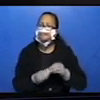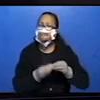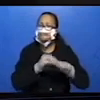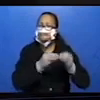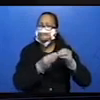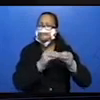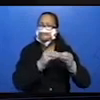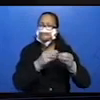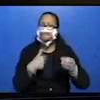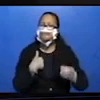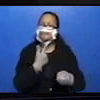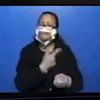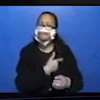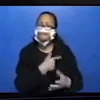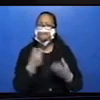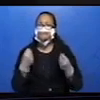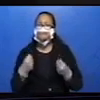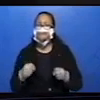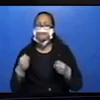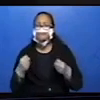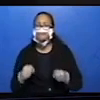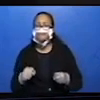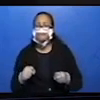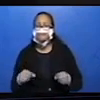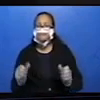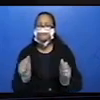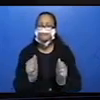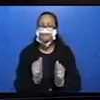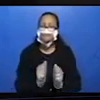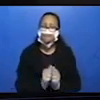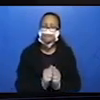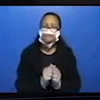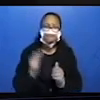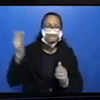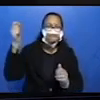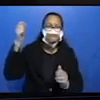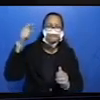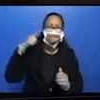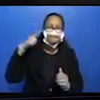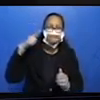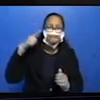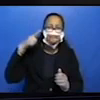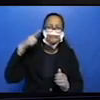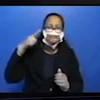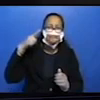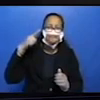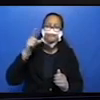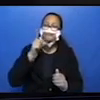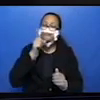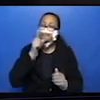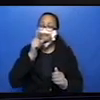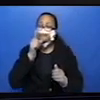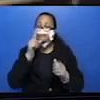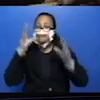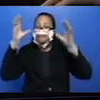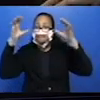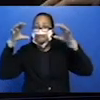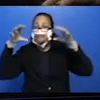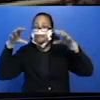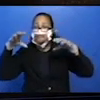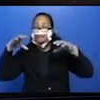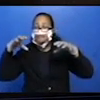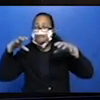Nós precisamos, junto com a energia solar, da água que vem da chuva,